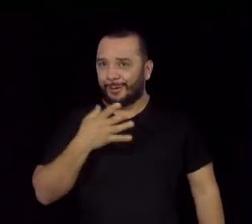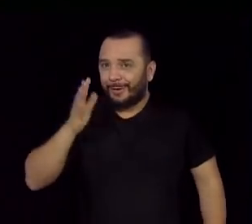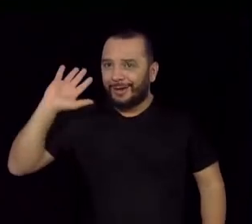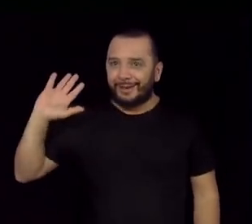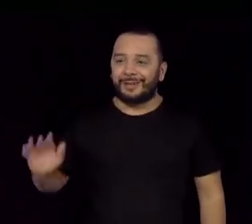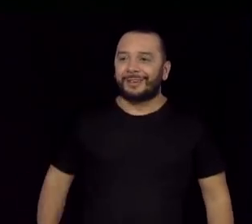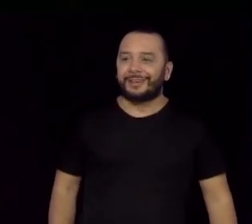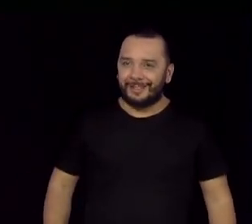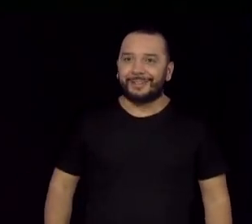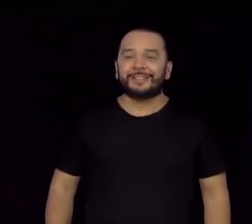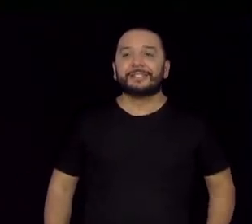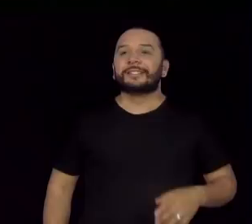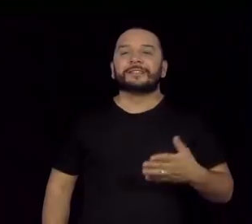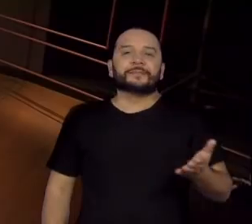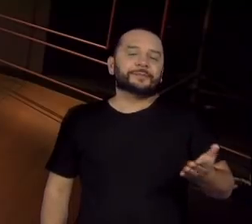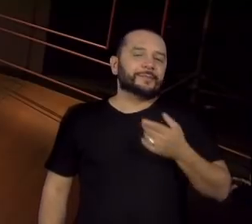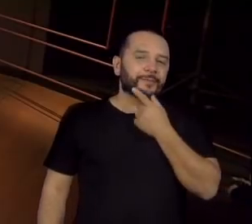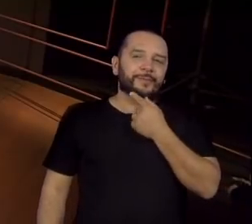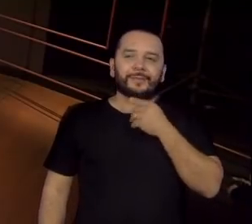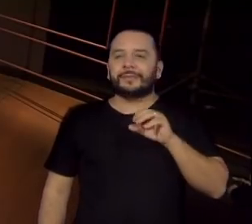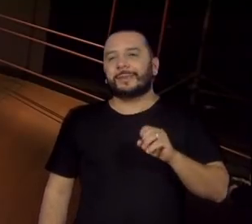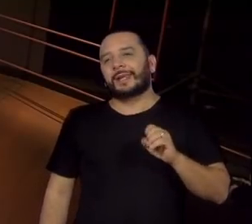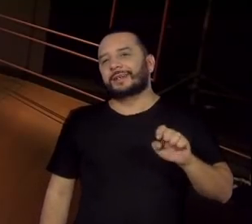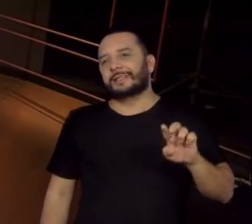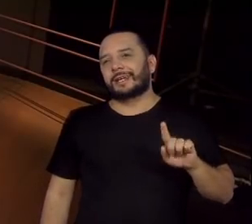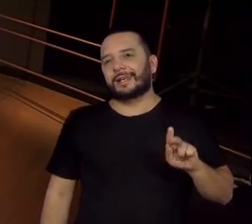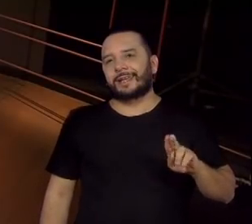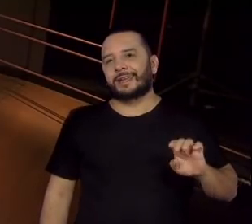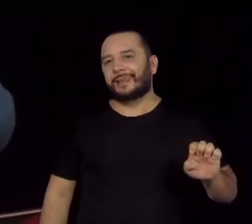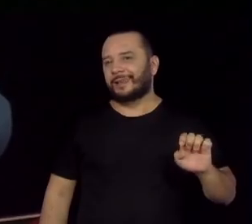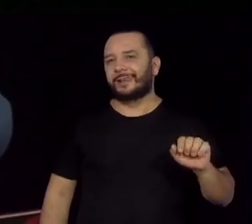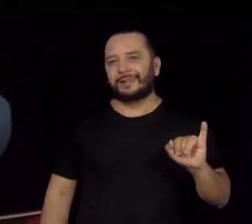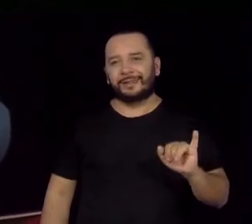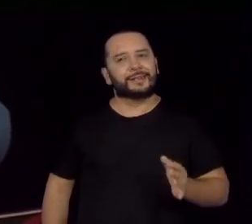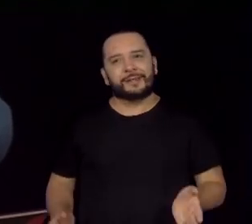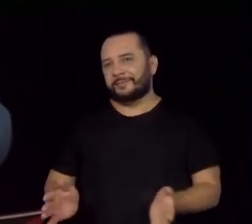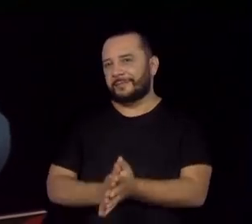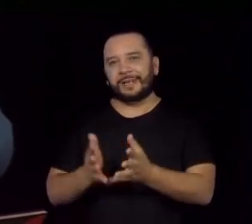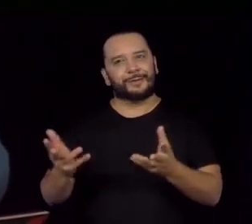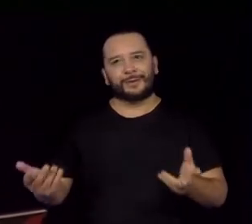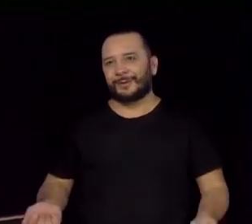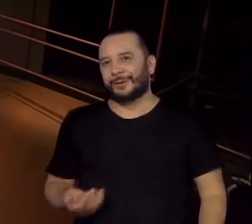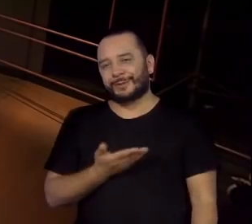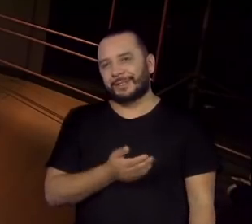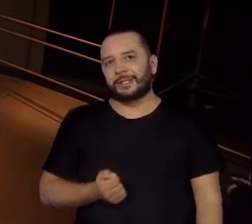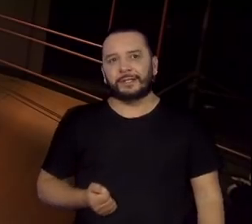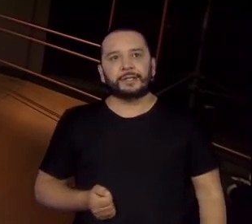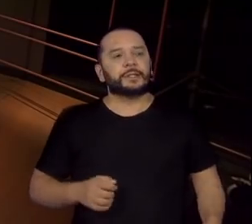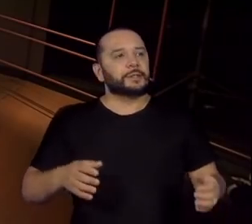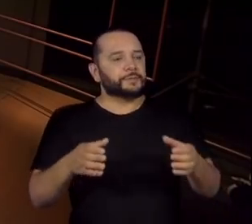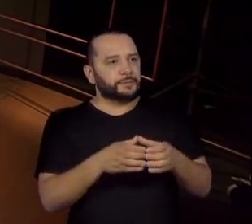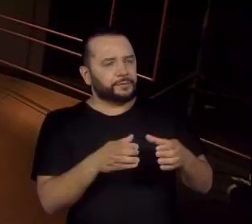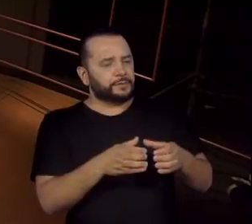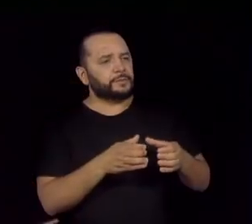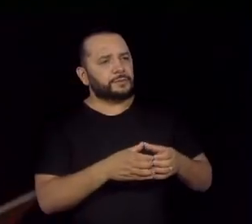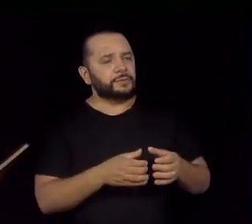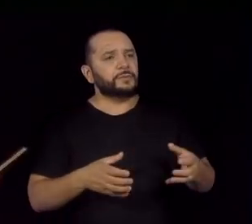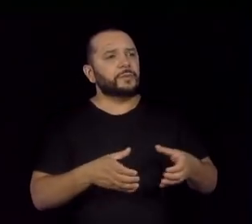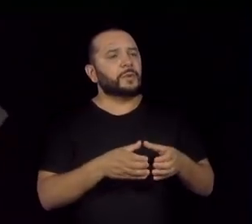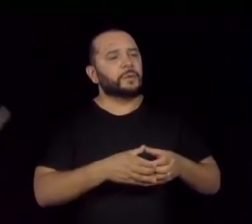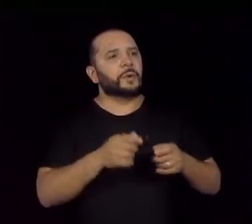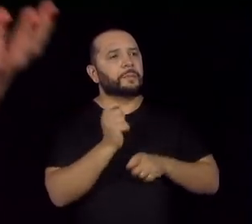Eu Serguei, Serguei, outra figura maravilhosa. Então vamos falar também da banda Black Hill, né? Que é